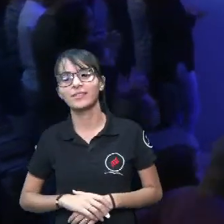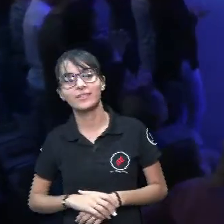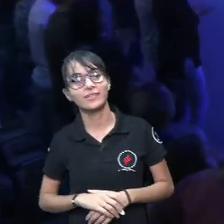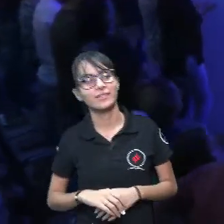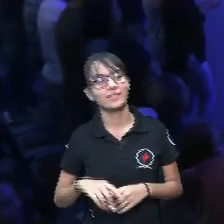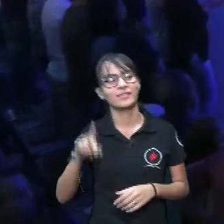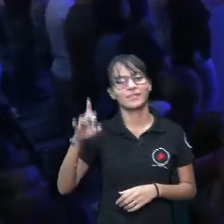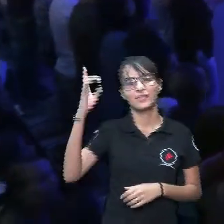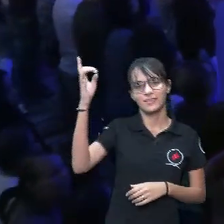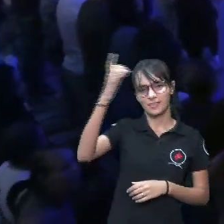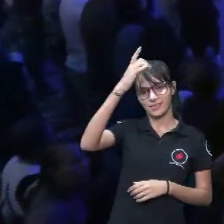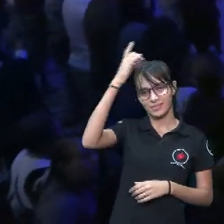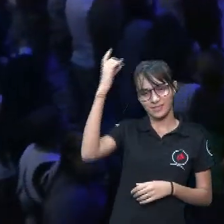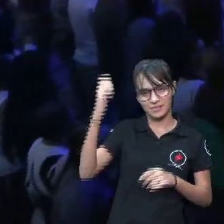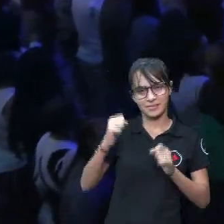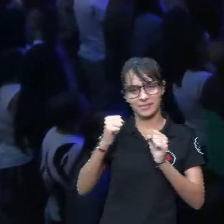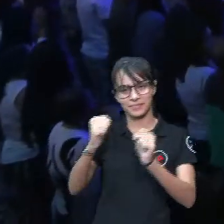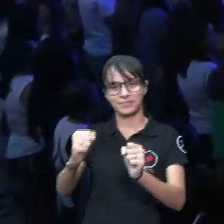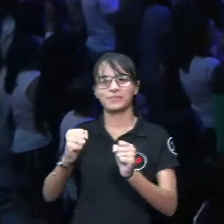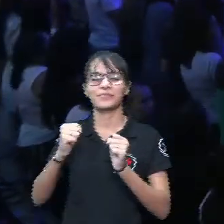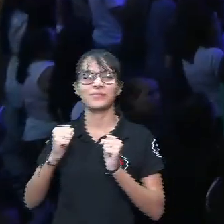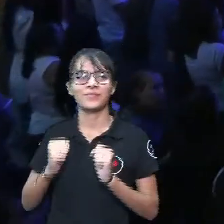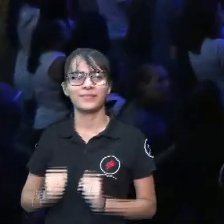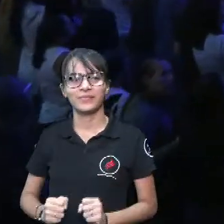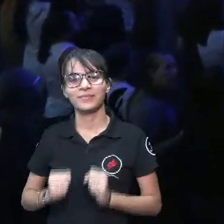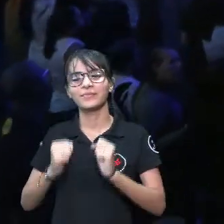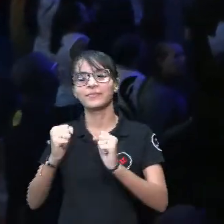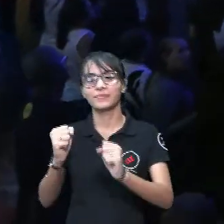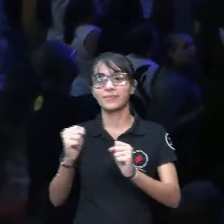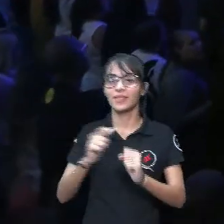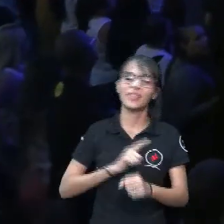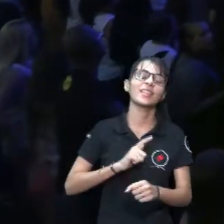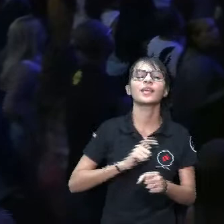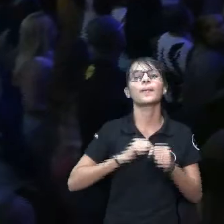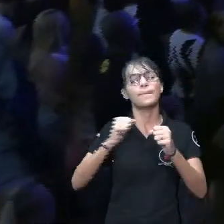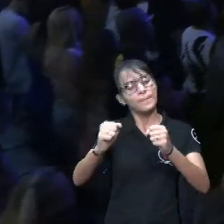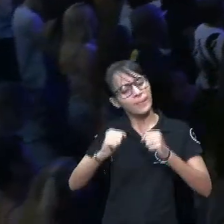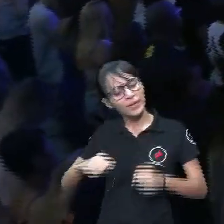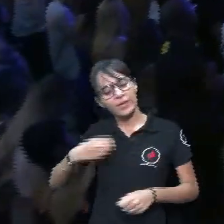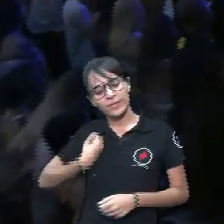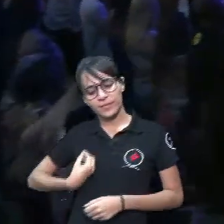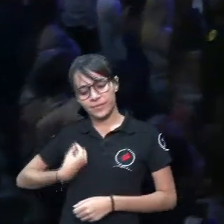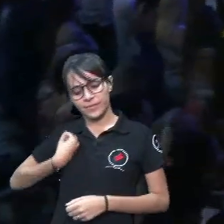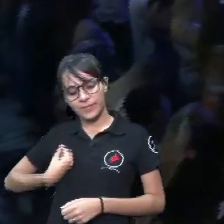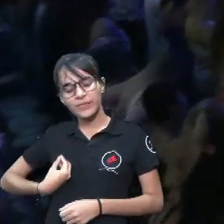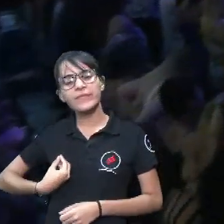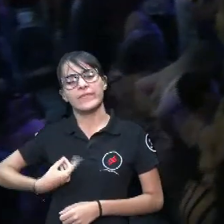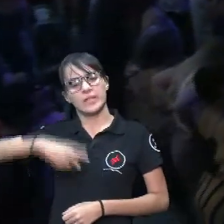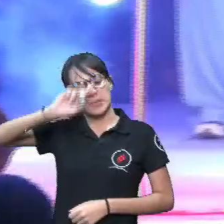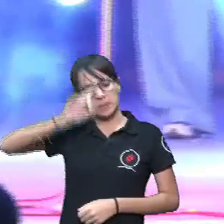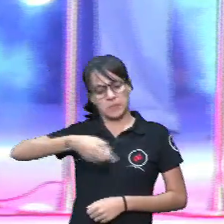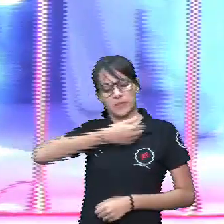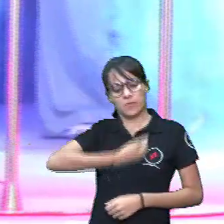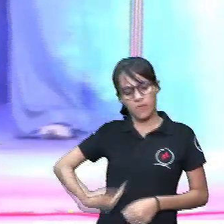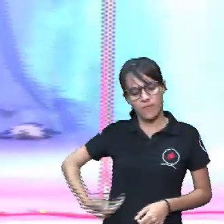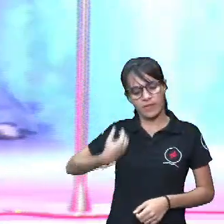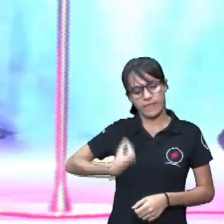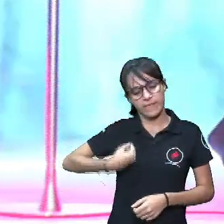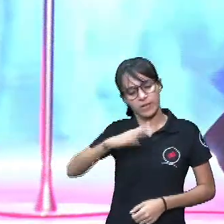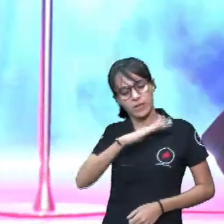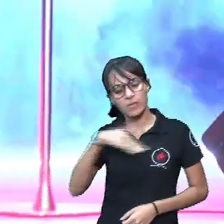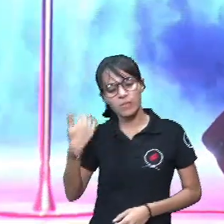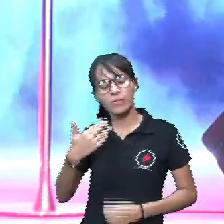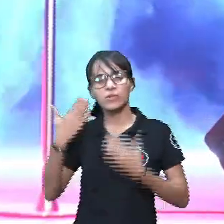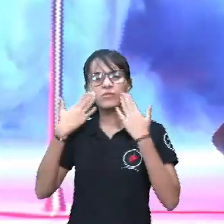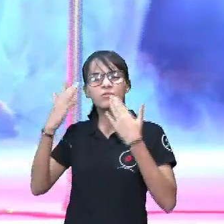Ele é poderoso, querido. Ele tem poder sobre a vida e sobre a morte. É diante desse